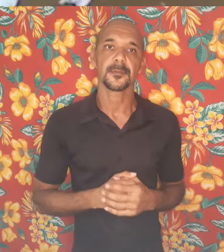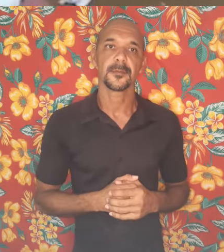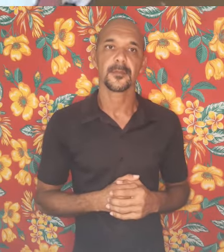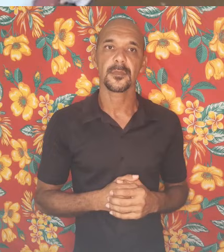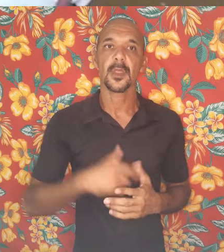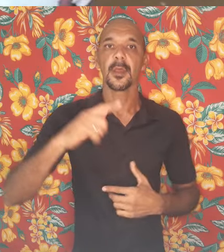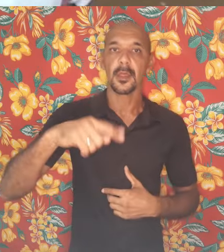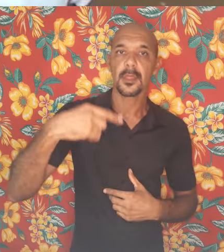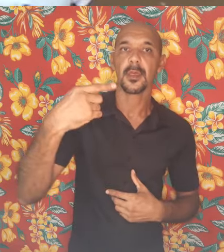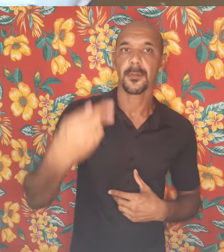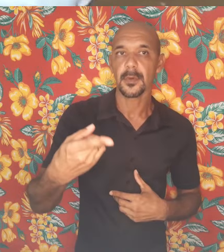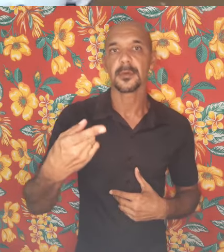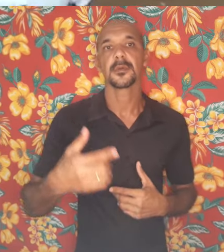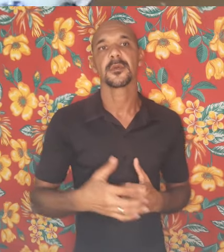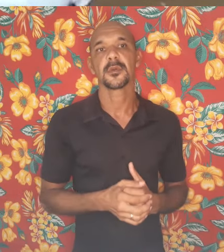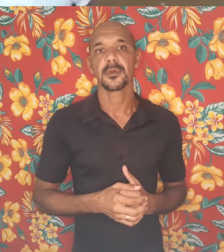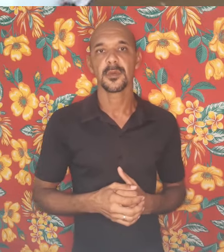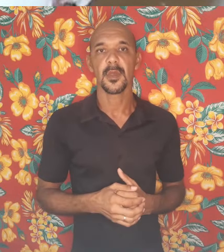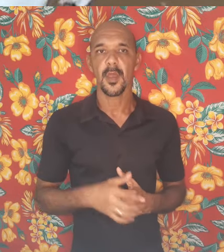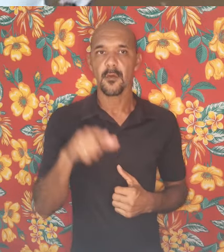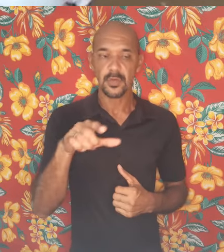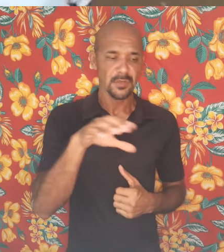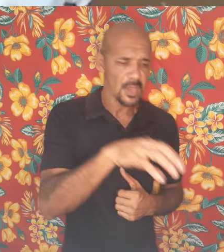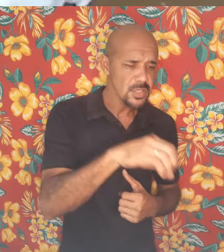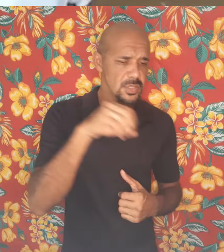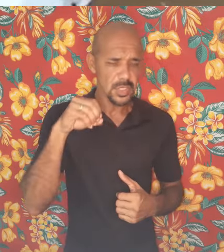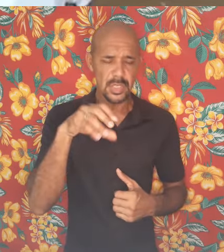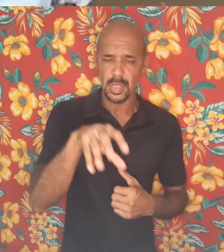E depois é só ir tirando as partes de dentro.